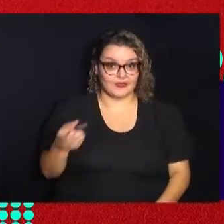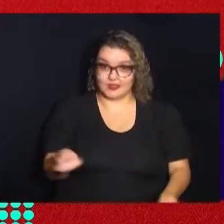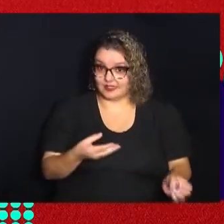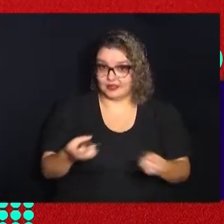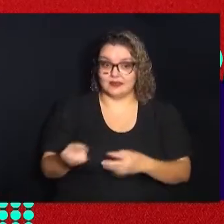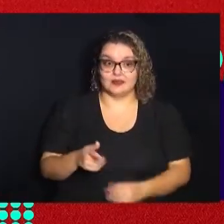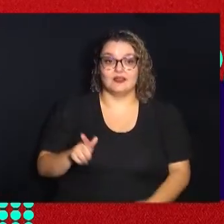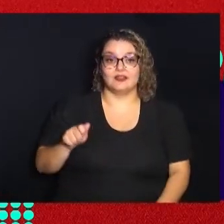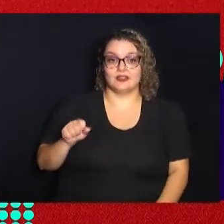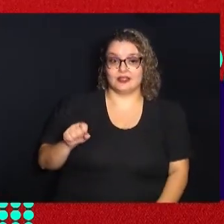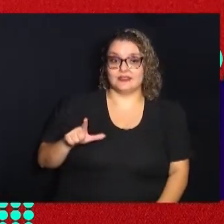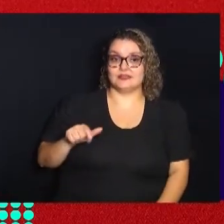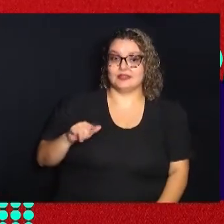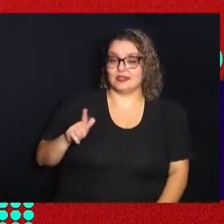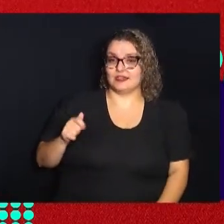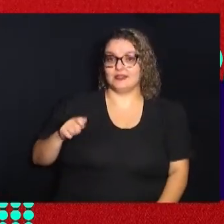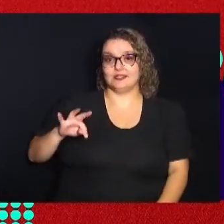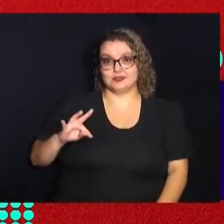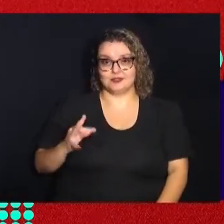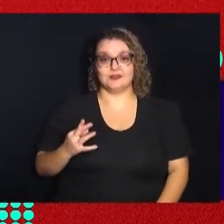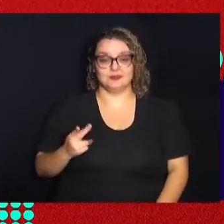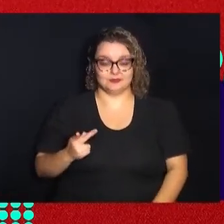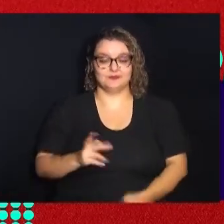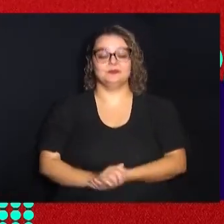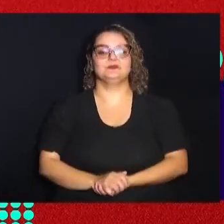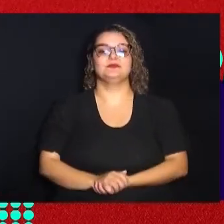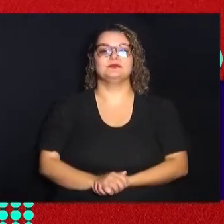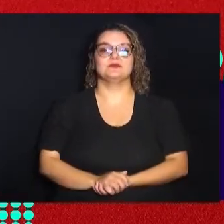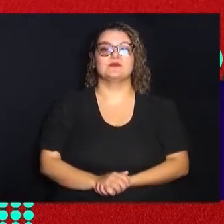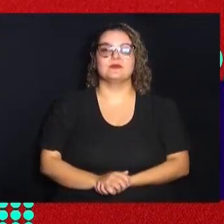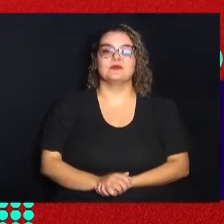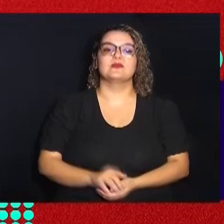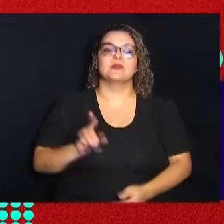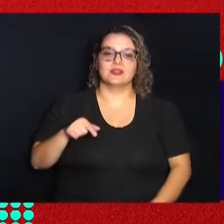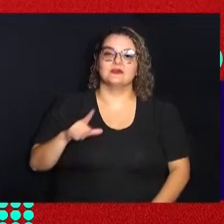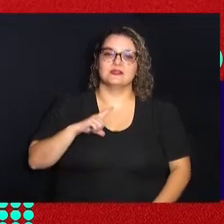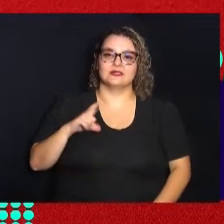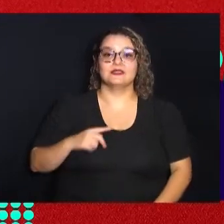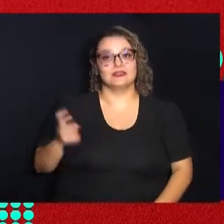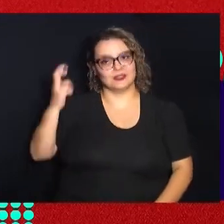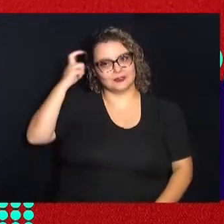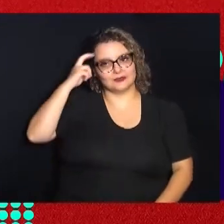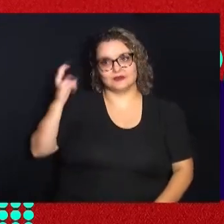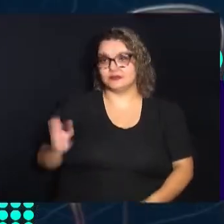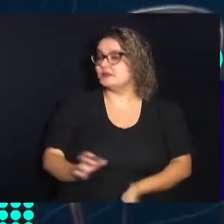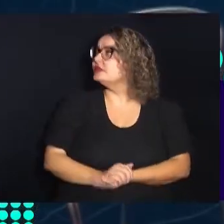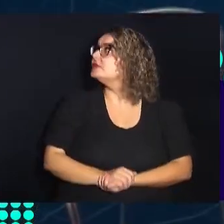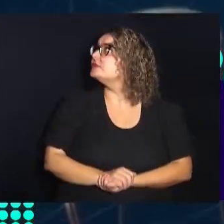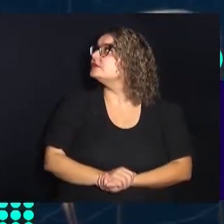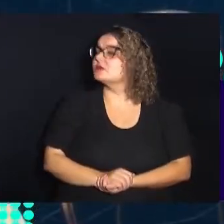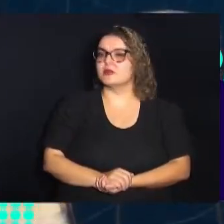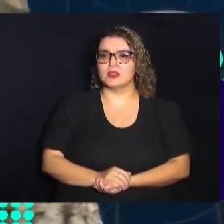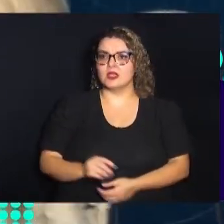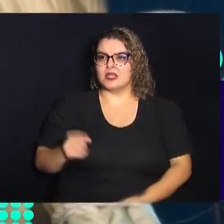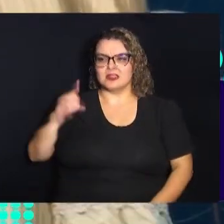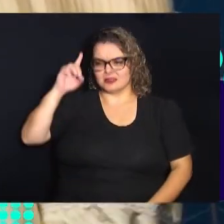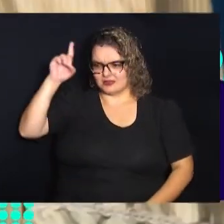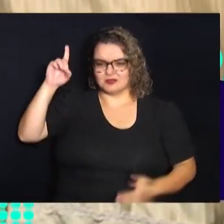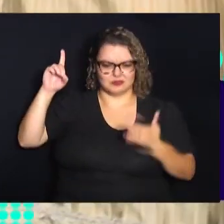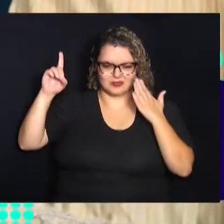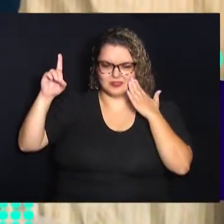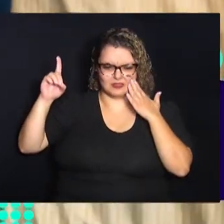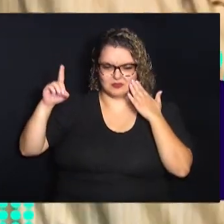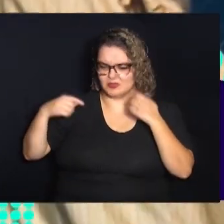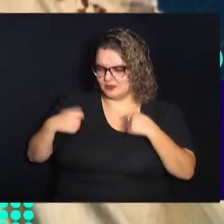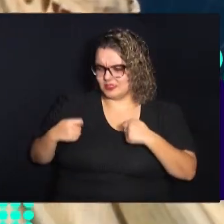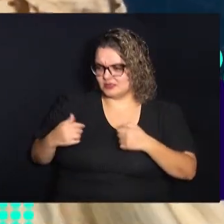falou, super contemporâneo, que é o Gaslight. Então ele também traz uma educação através da cultura. Deus